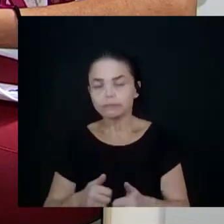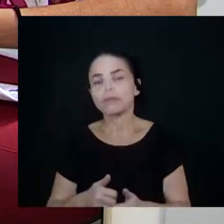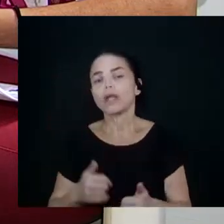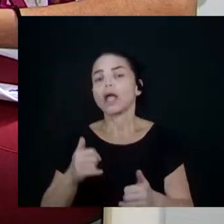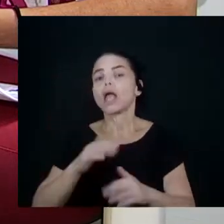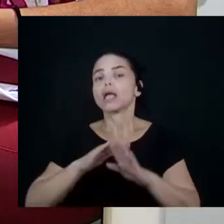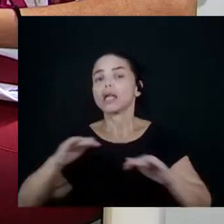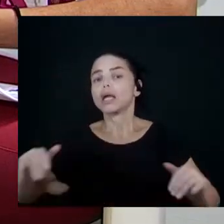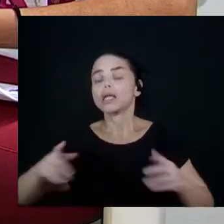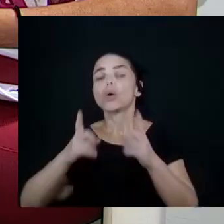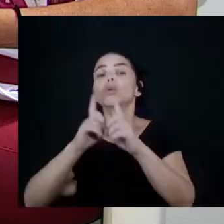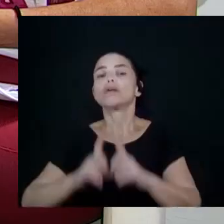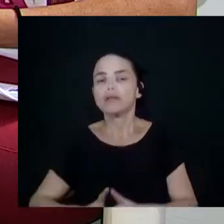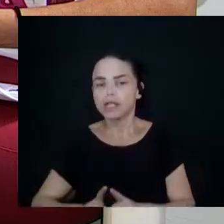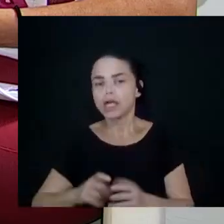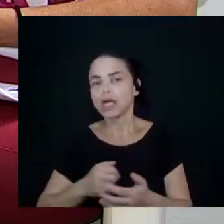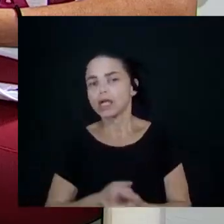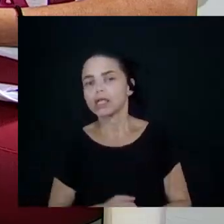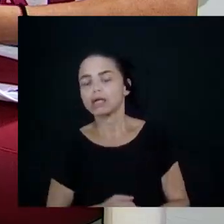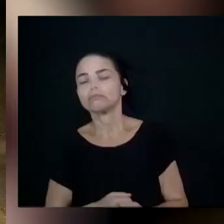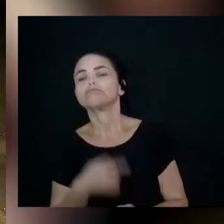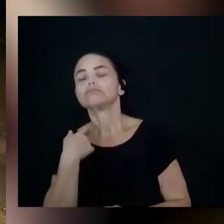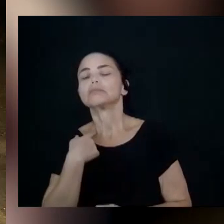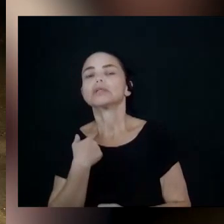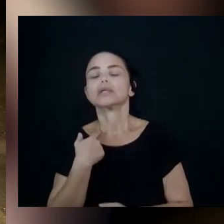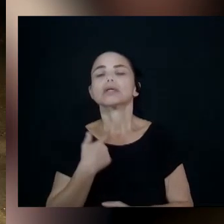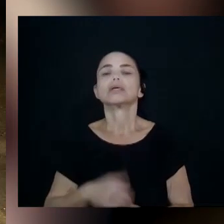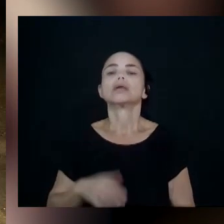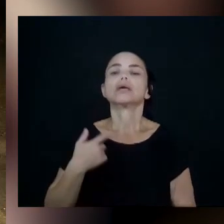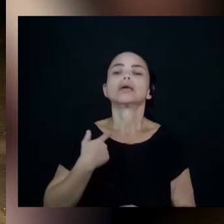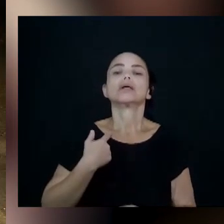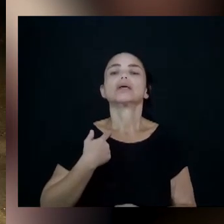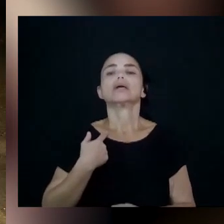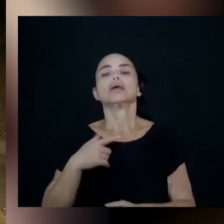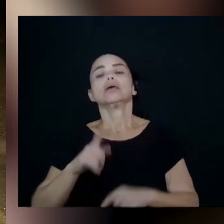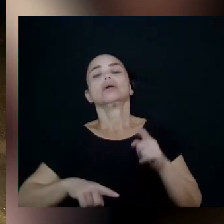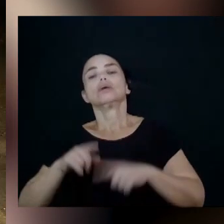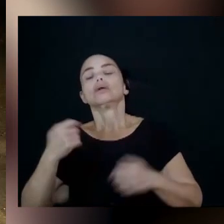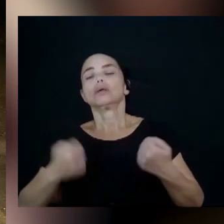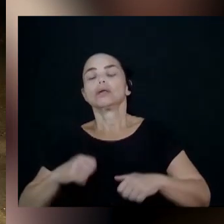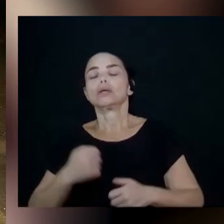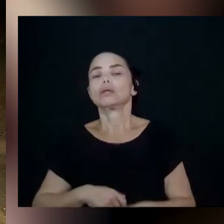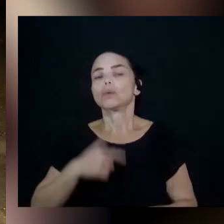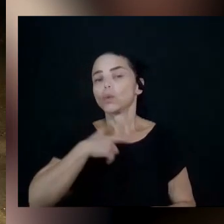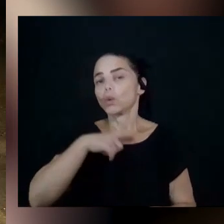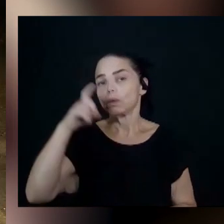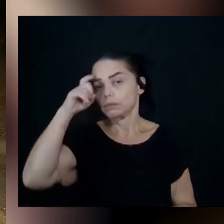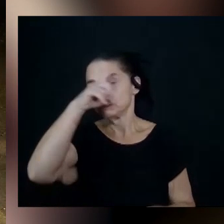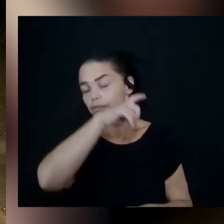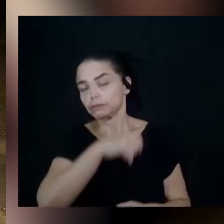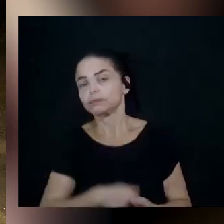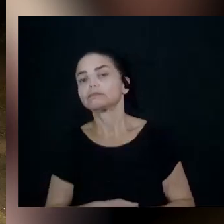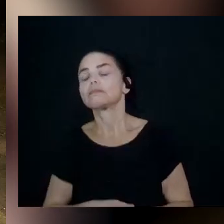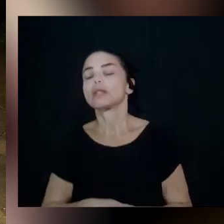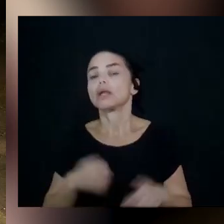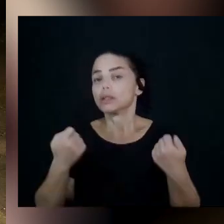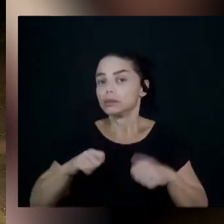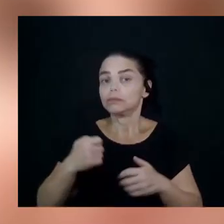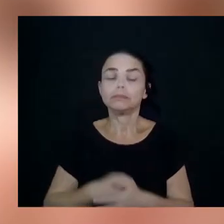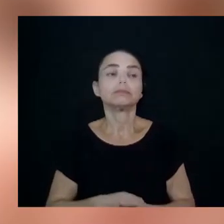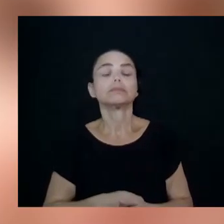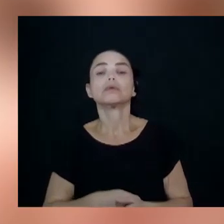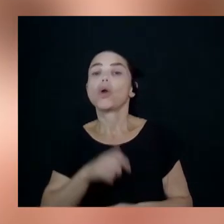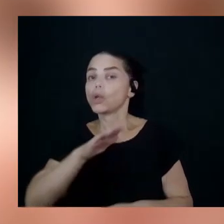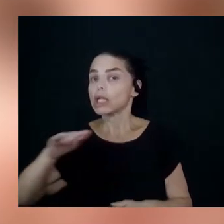queira esse material em casa, é isso? É, porque muitas vezes, se eu tô tendo essa dificuldade, essa necessidade, outras também podem ter,